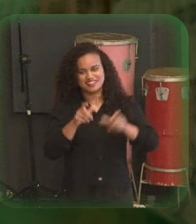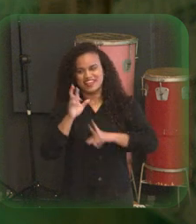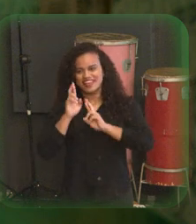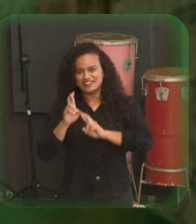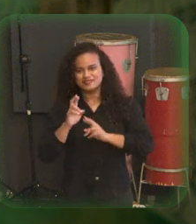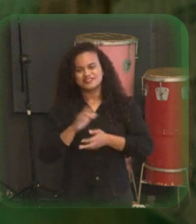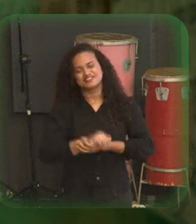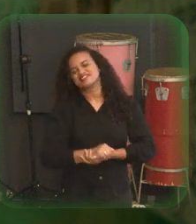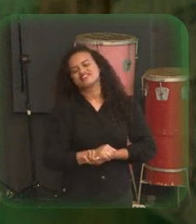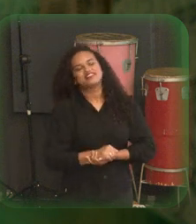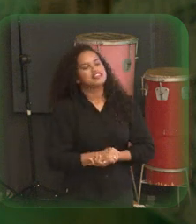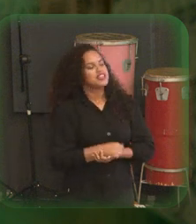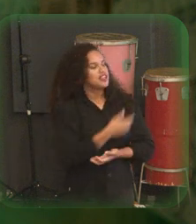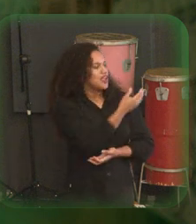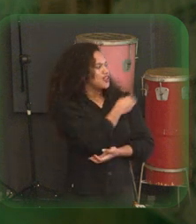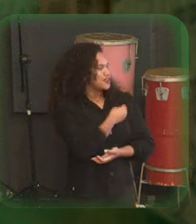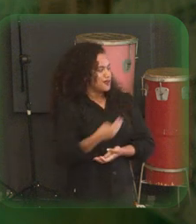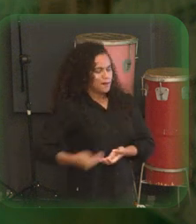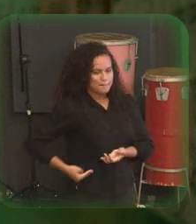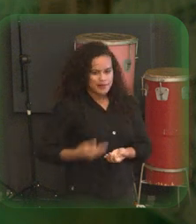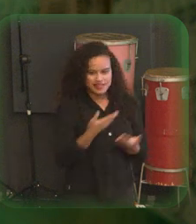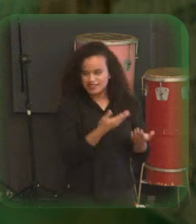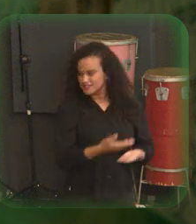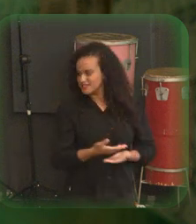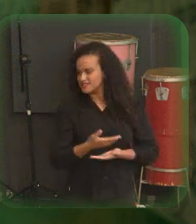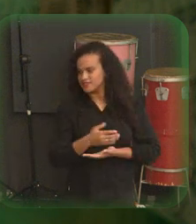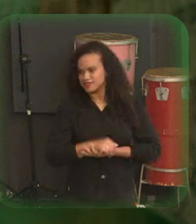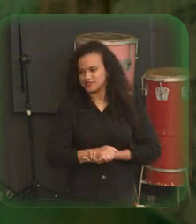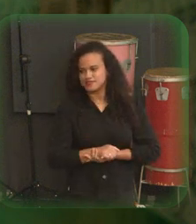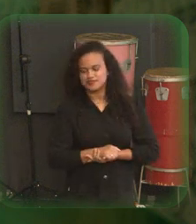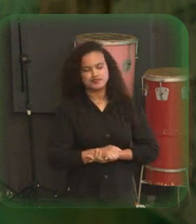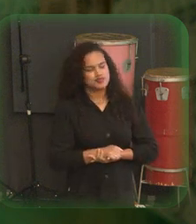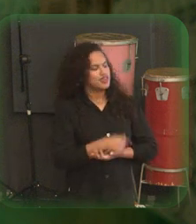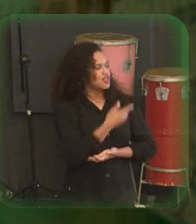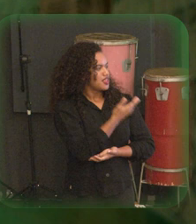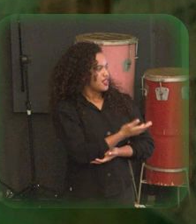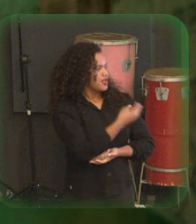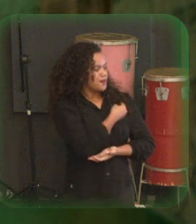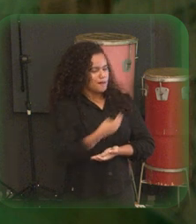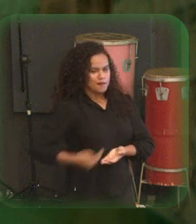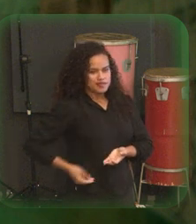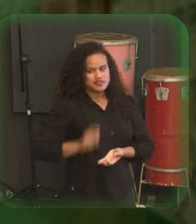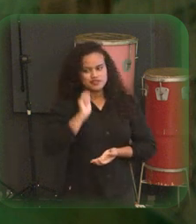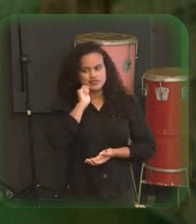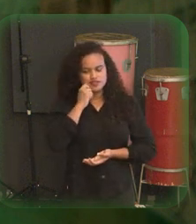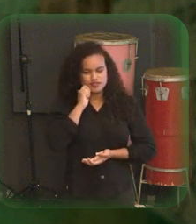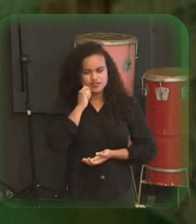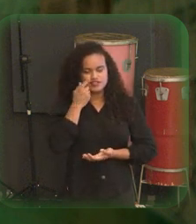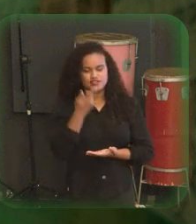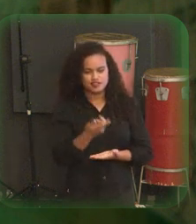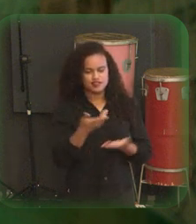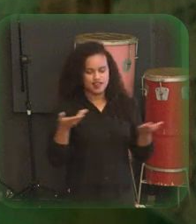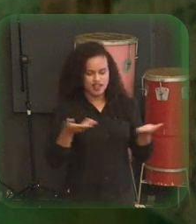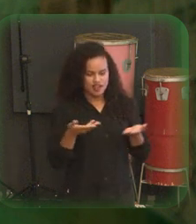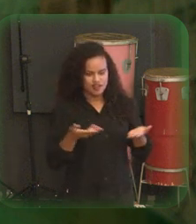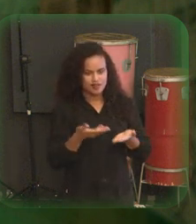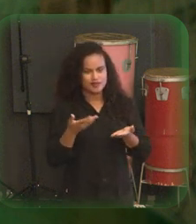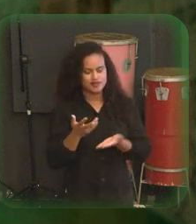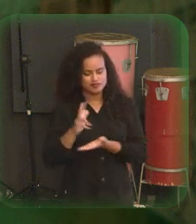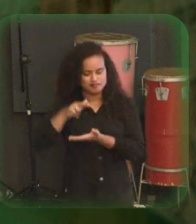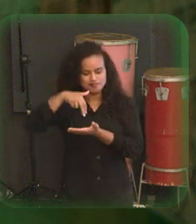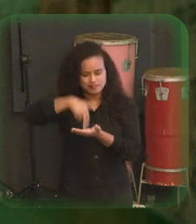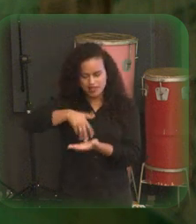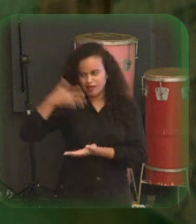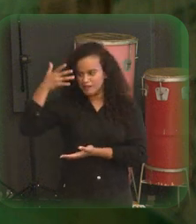Em que o senhor ministro de Estado dos Direitos Humanos e da Cidadania, Silvio Almeida, nos prestigiará com